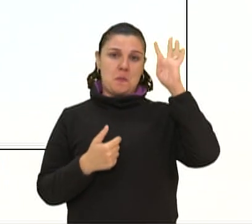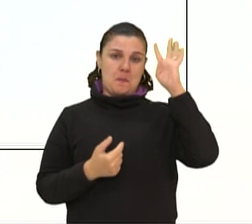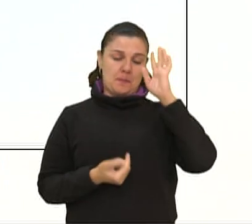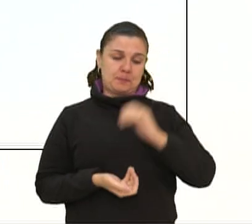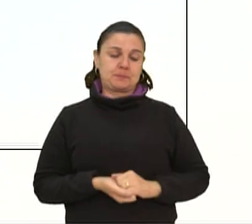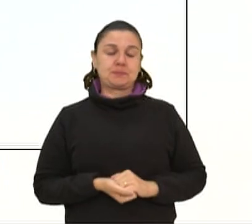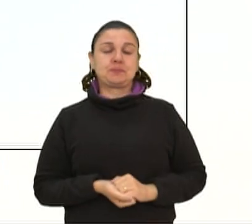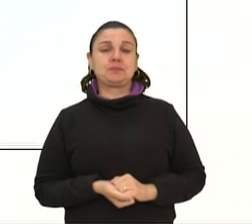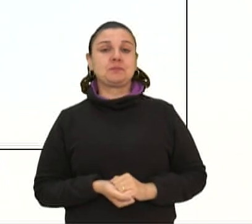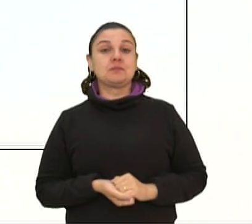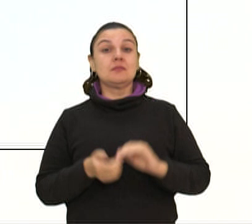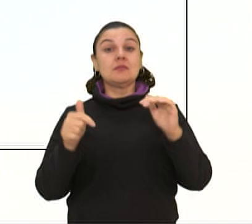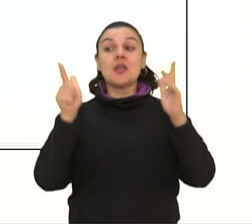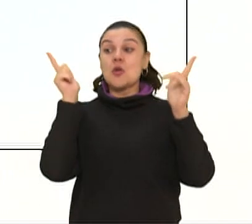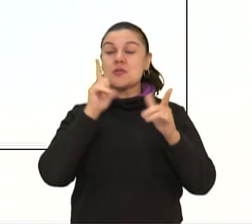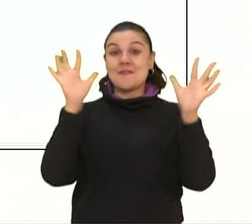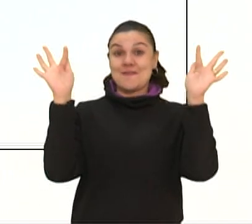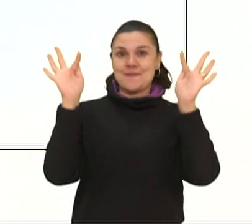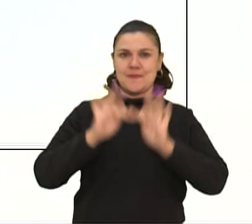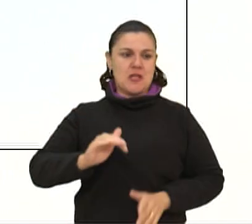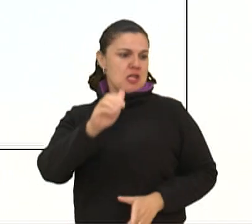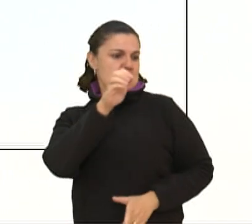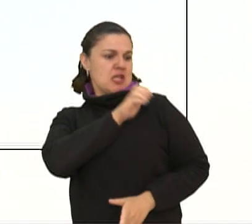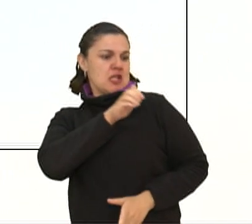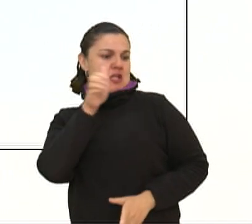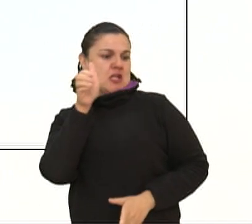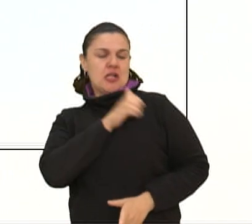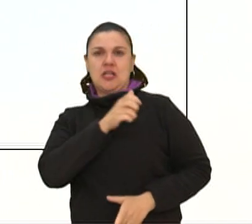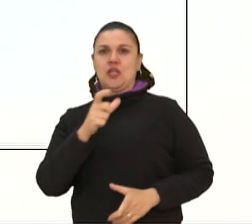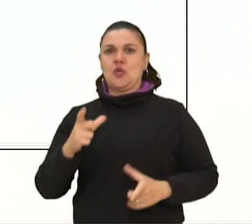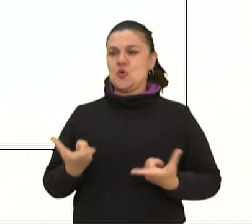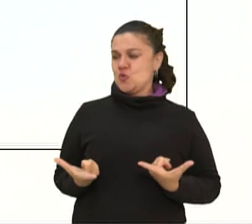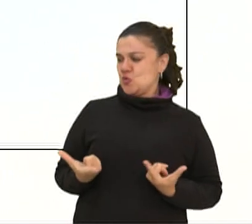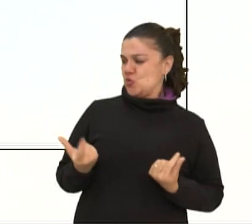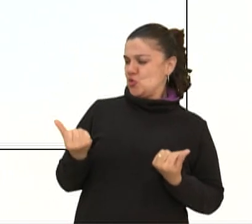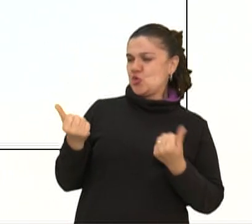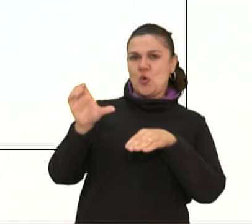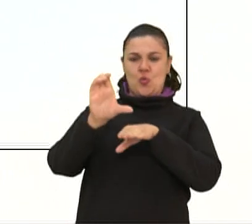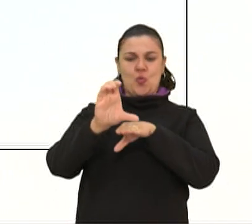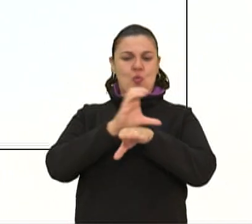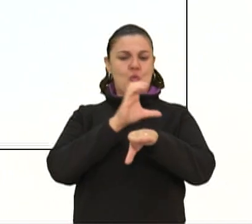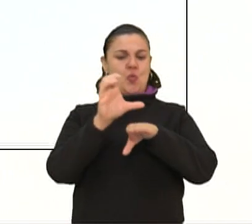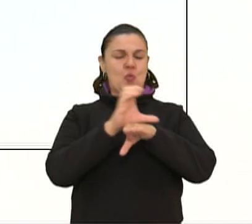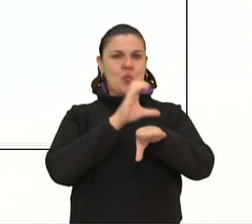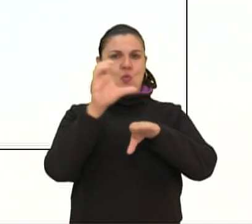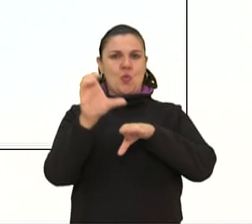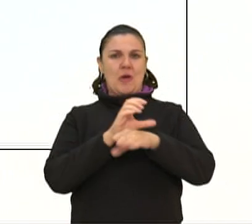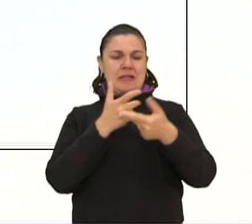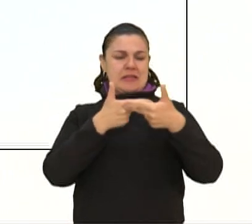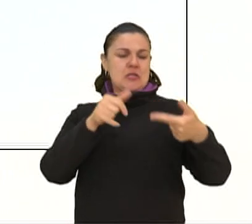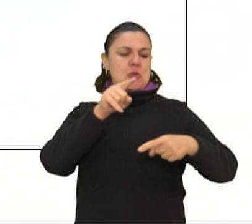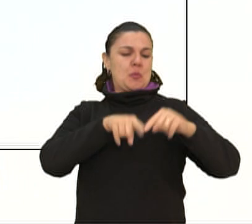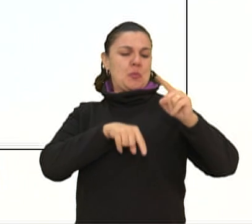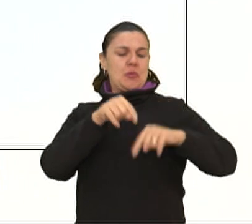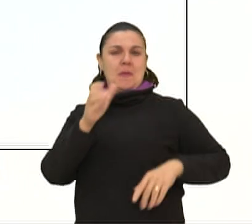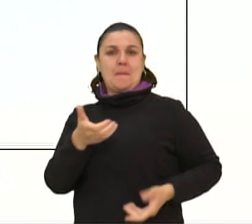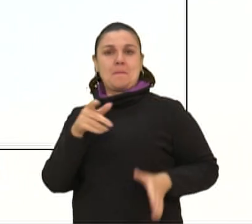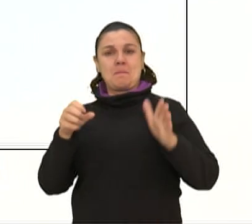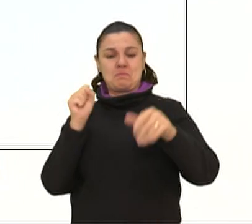Pouco é necessário para uma vida feliz. Está tudo dentro de você, em seu modo de